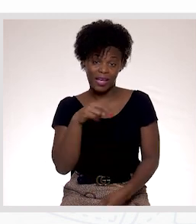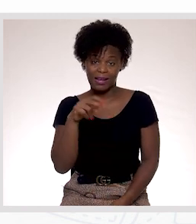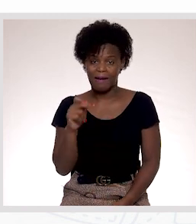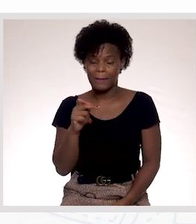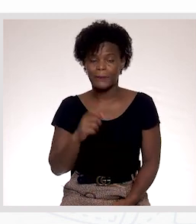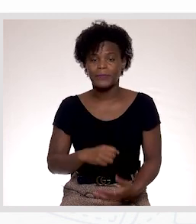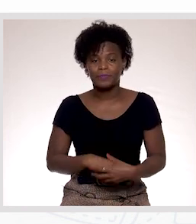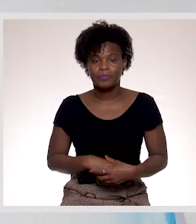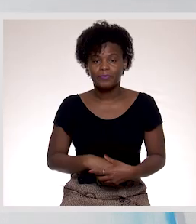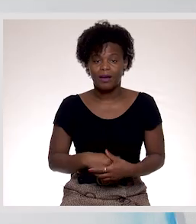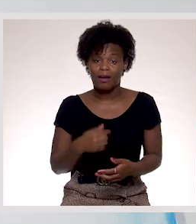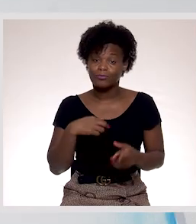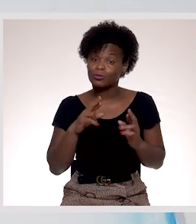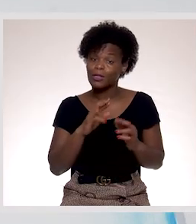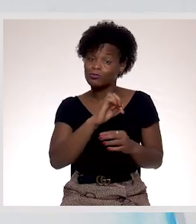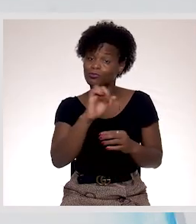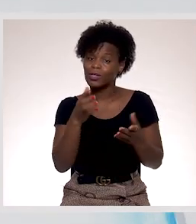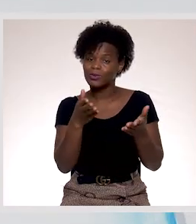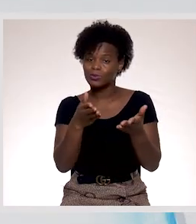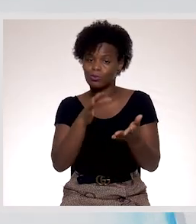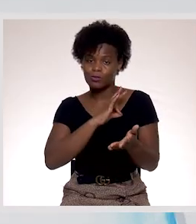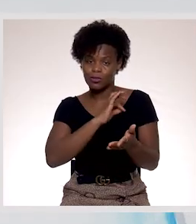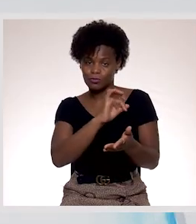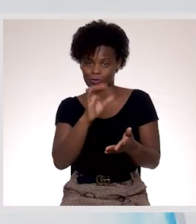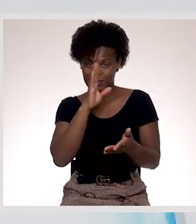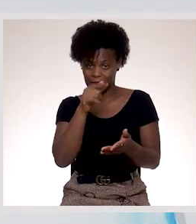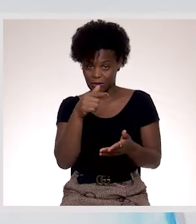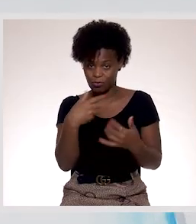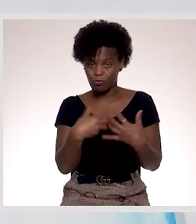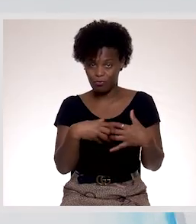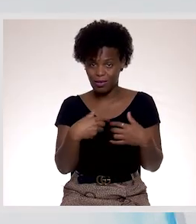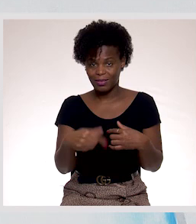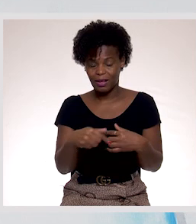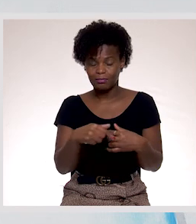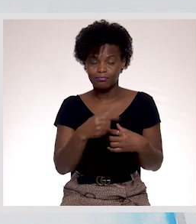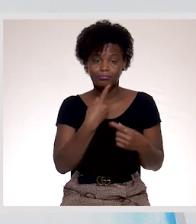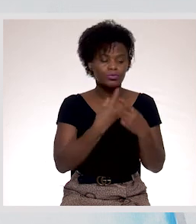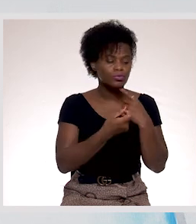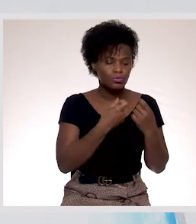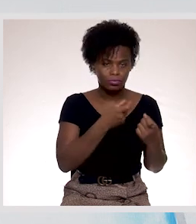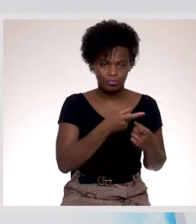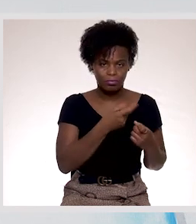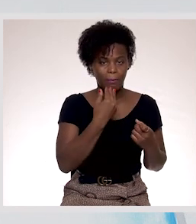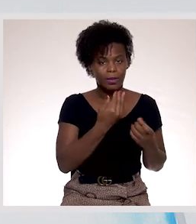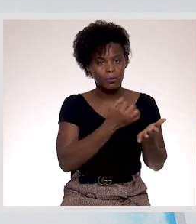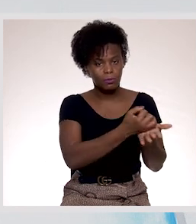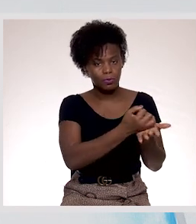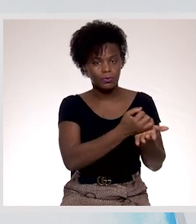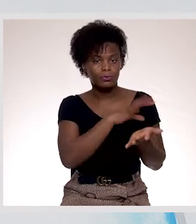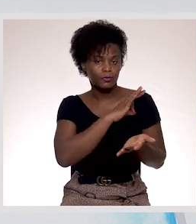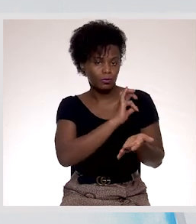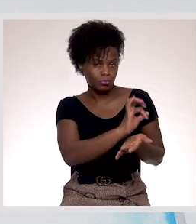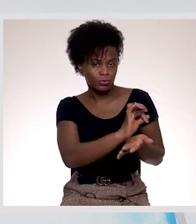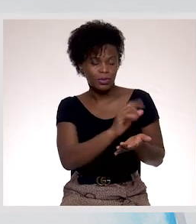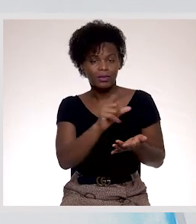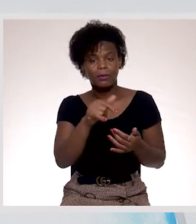DNA? Espero, com a ajuda do seu professor, se tiver dúvida, esclarecer, não é? Peça apoio ao